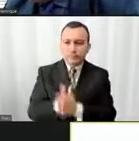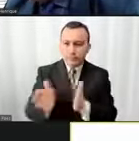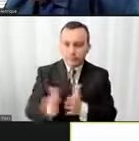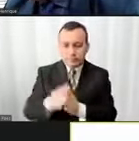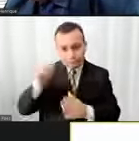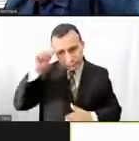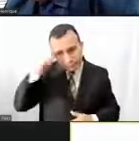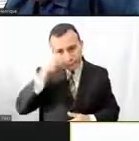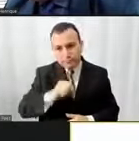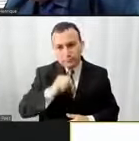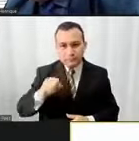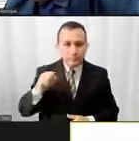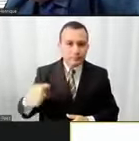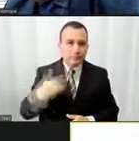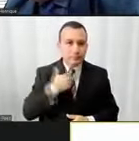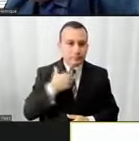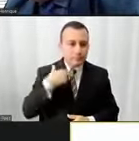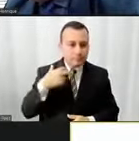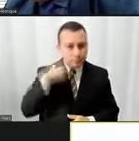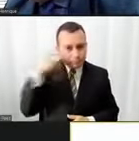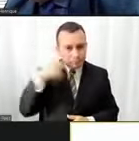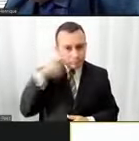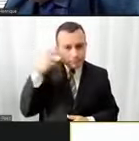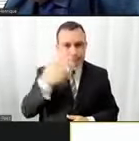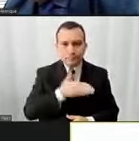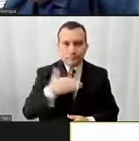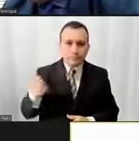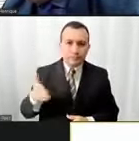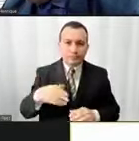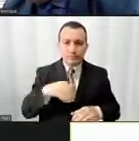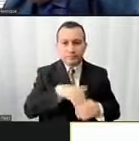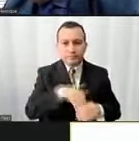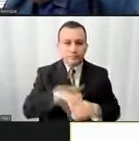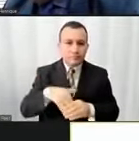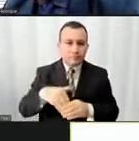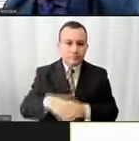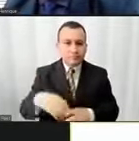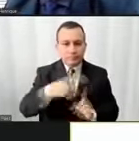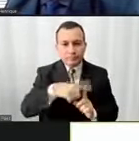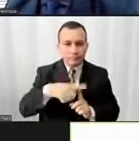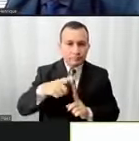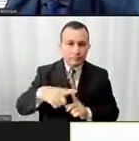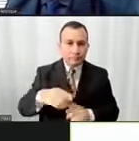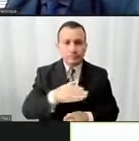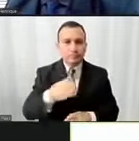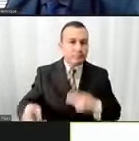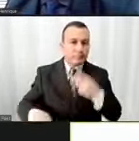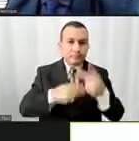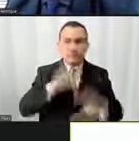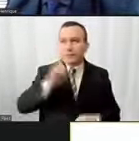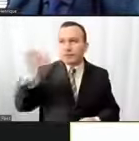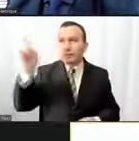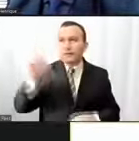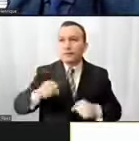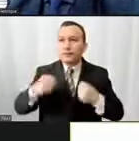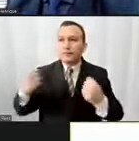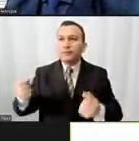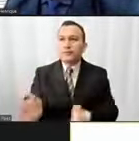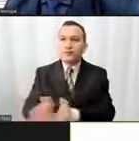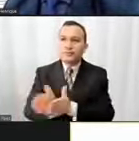vergonha essa casa votar esse tipo de expediente. Especialmente para quem fala em Deus e que defende a causa dos pobres. Isso é